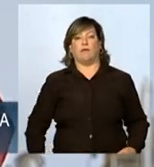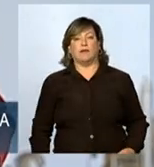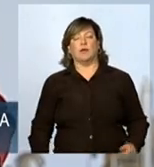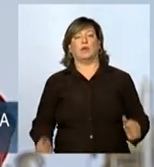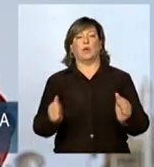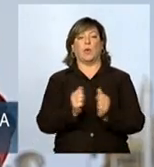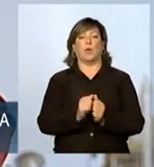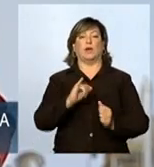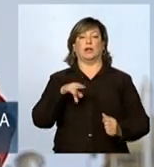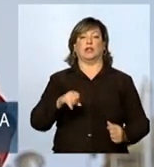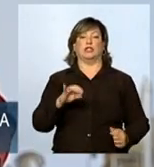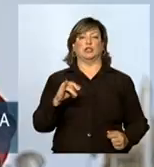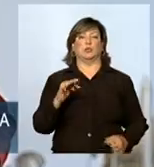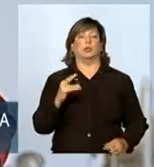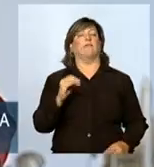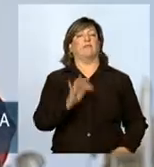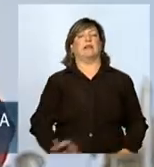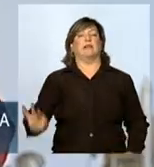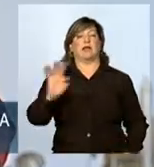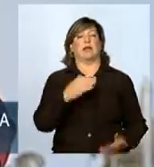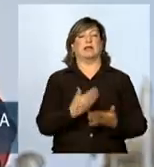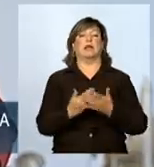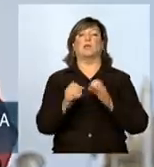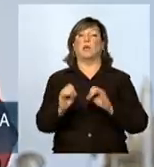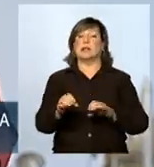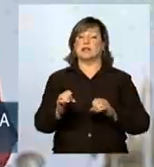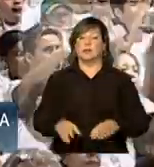dos institutos federais de educação.